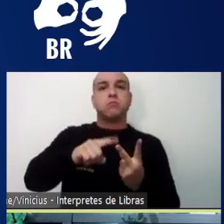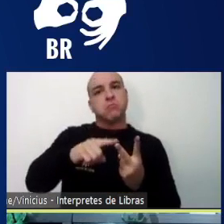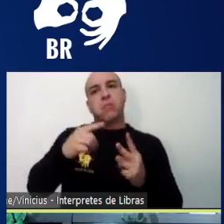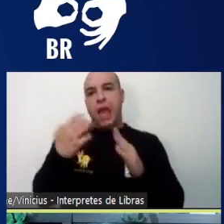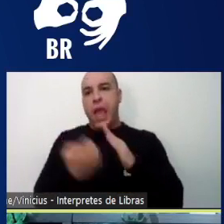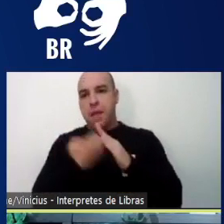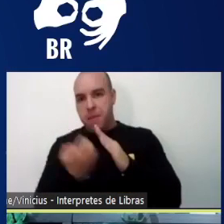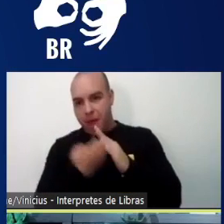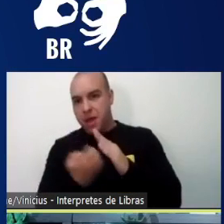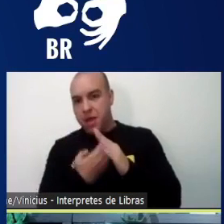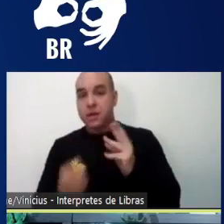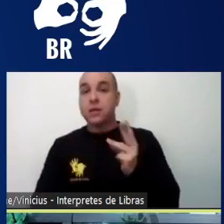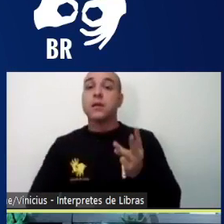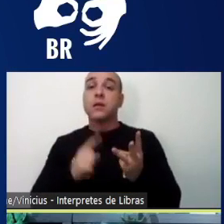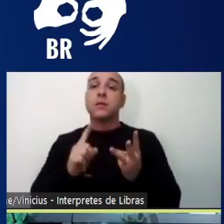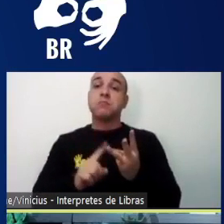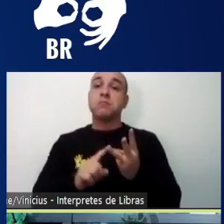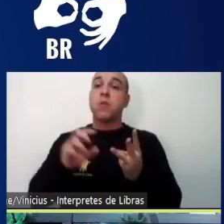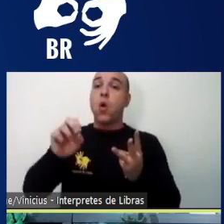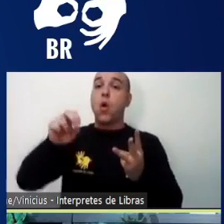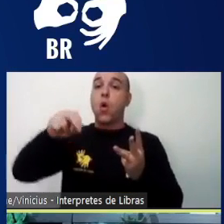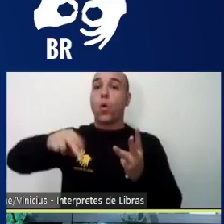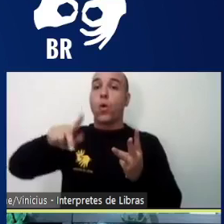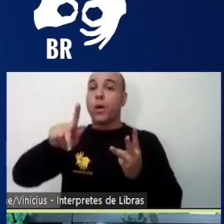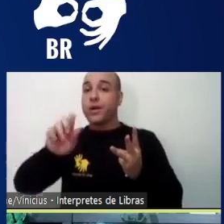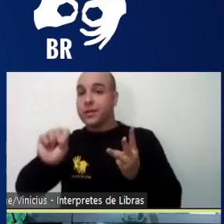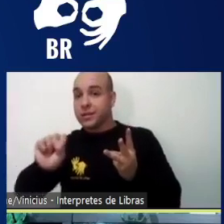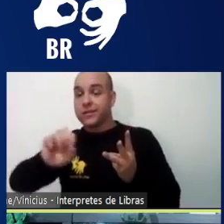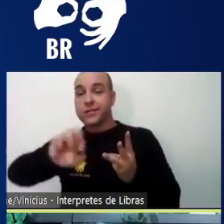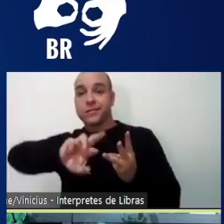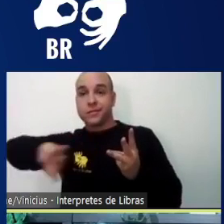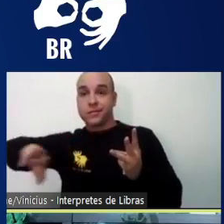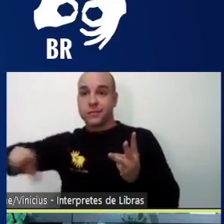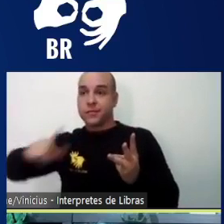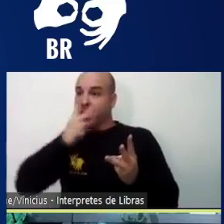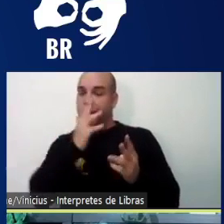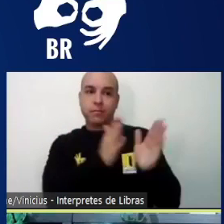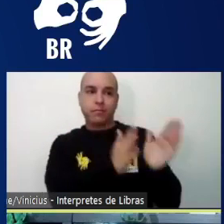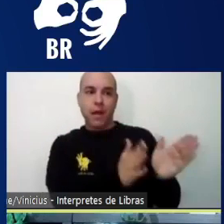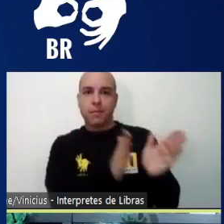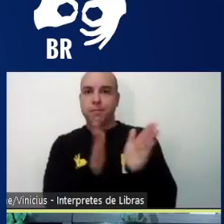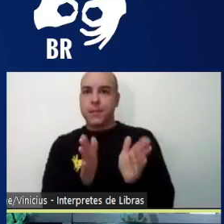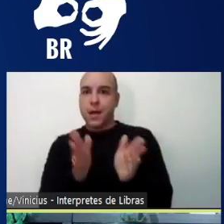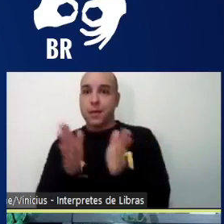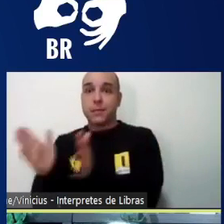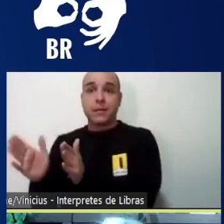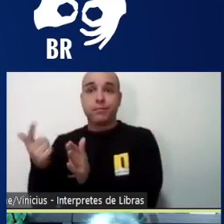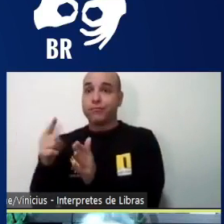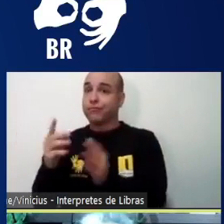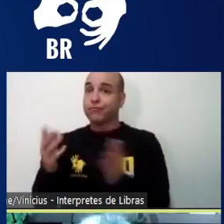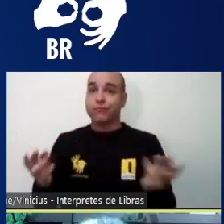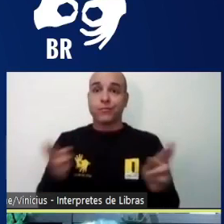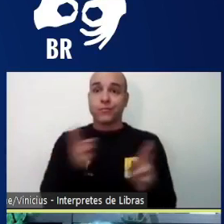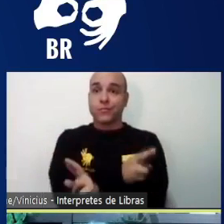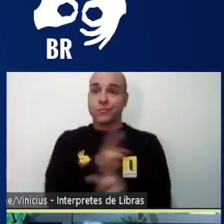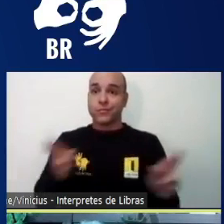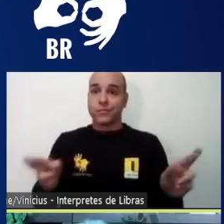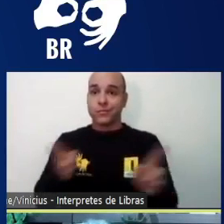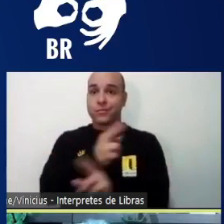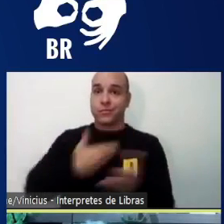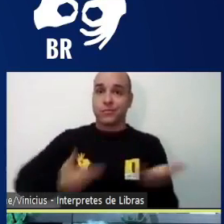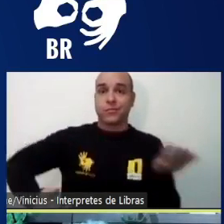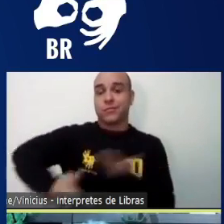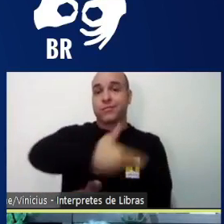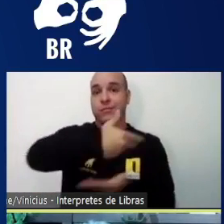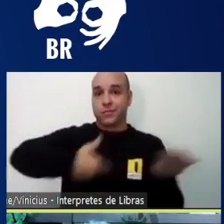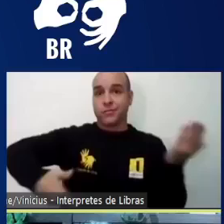um resultado de todo esse caos social. Não preciso nem citar aqui para vocês, porque vocês